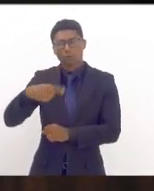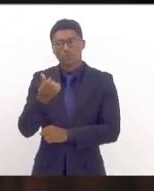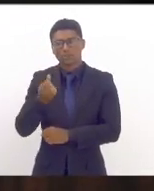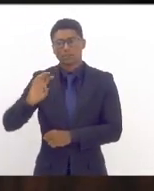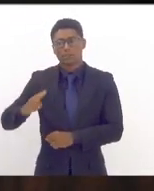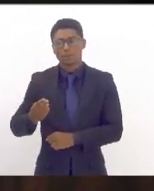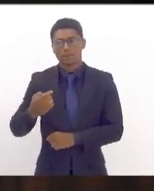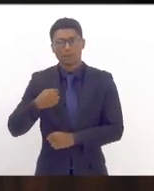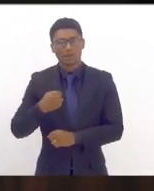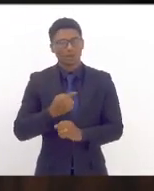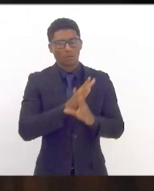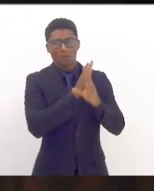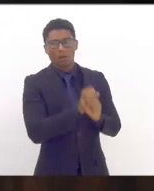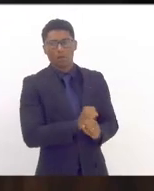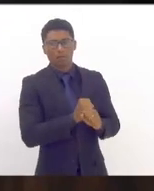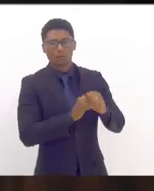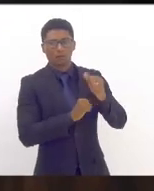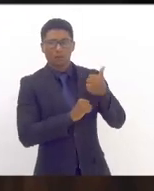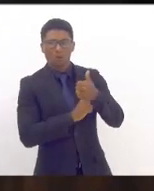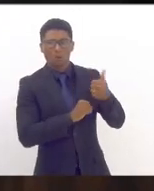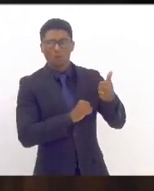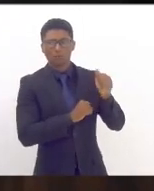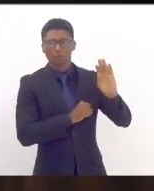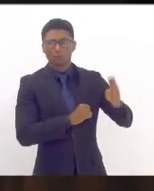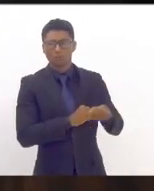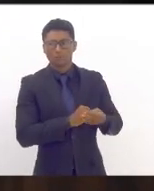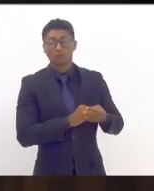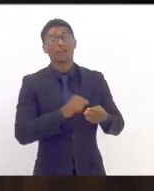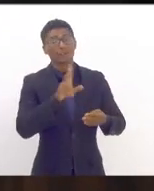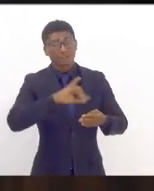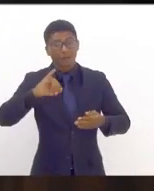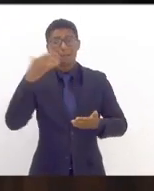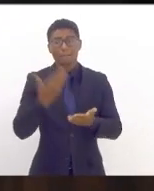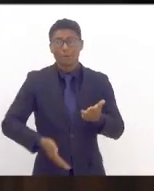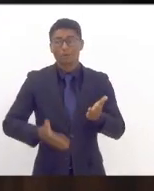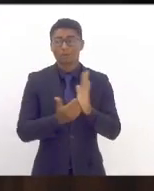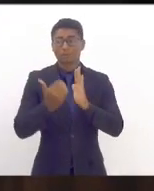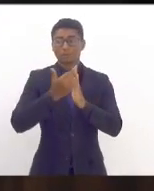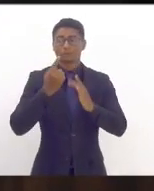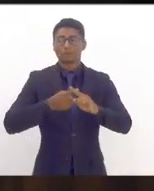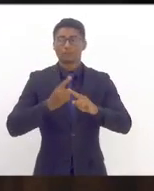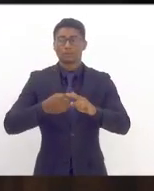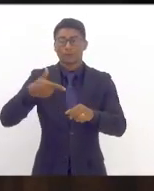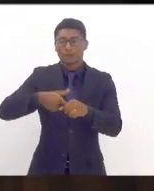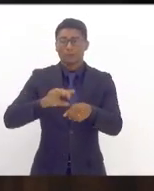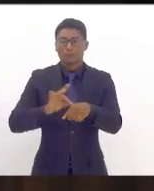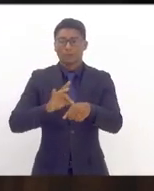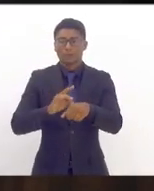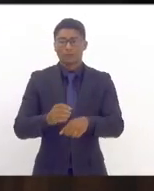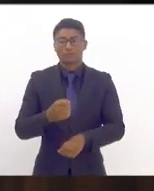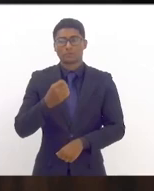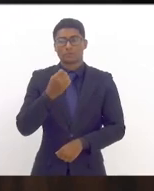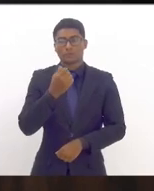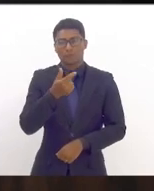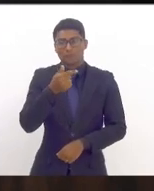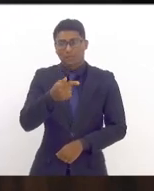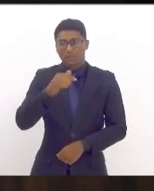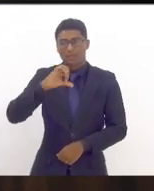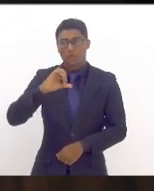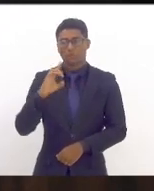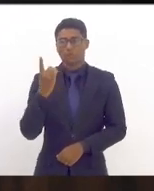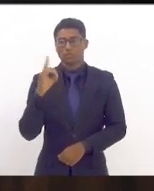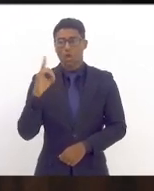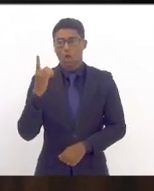calculei 1011 e vai passar disso infelizmente que o petróleo chegou a bater 139 dólares barril e hoje está em 79